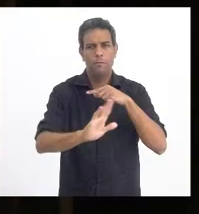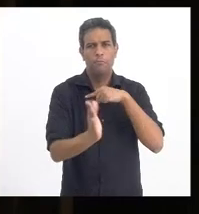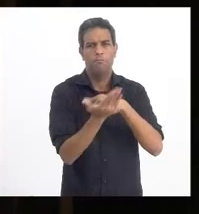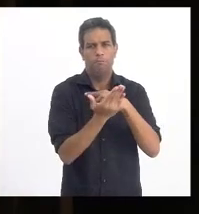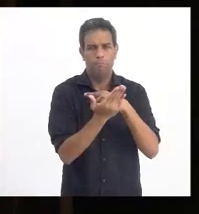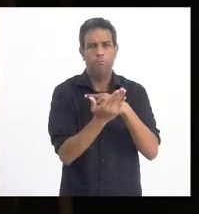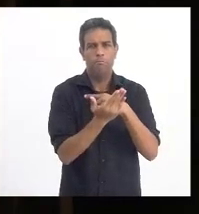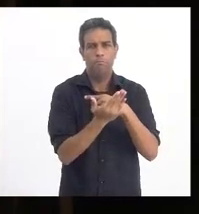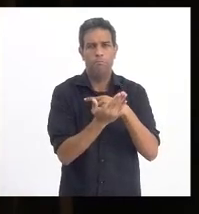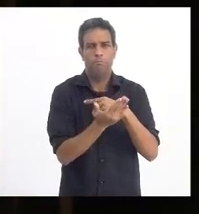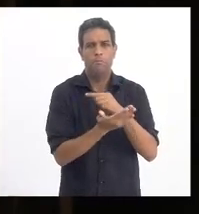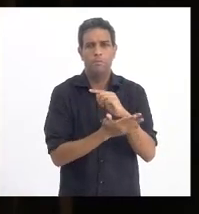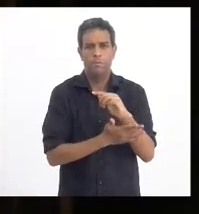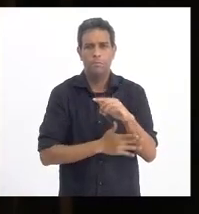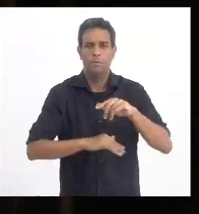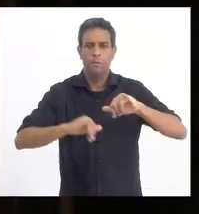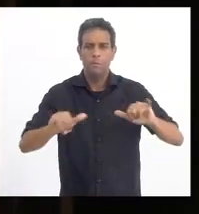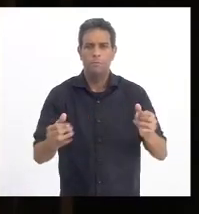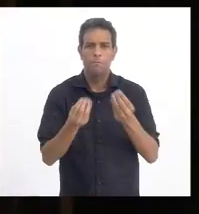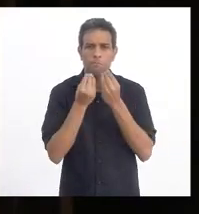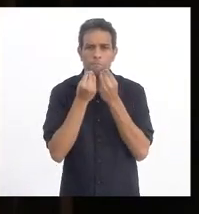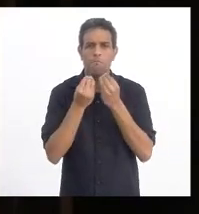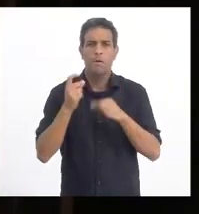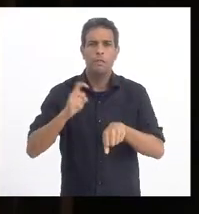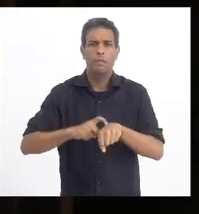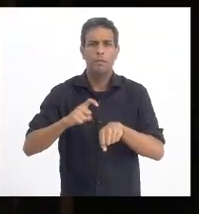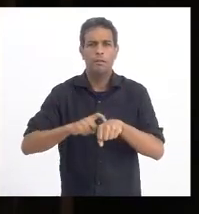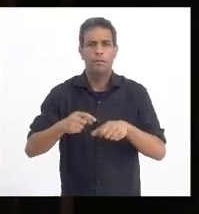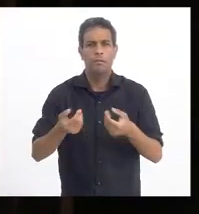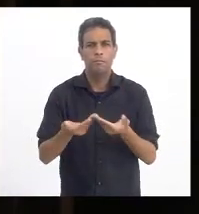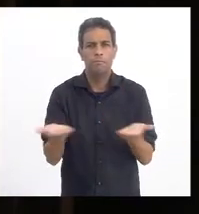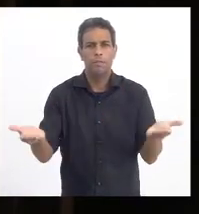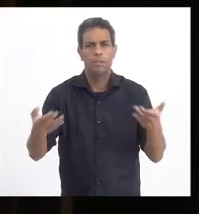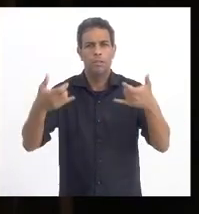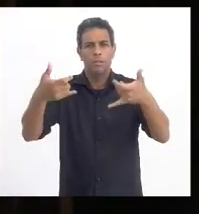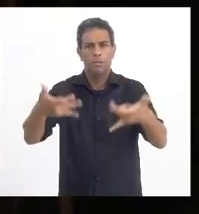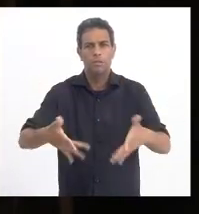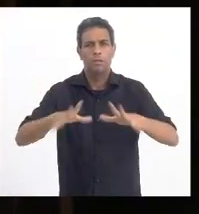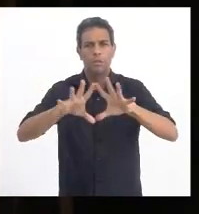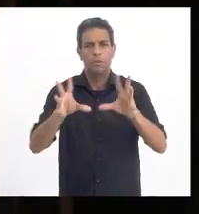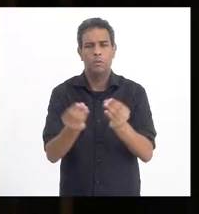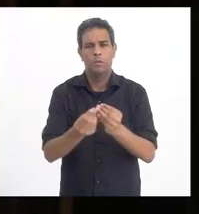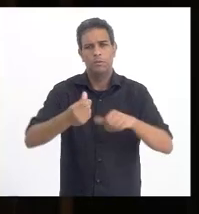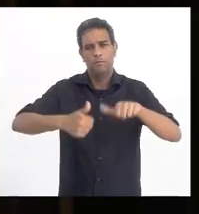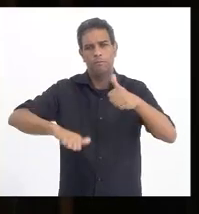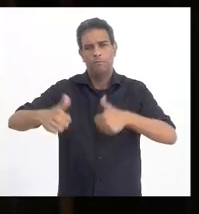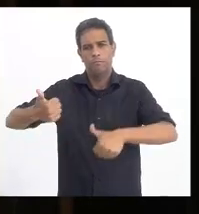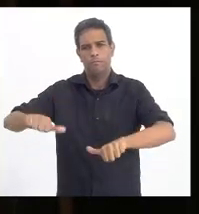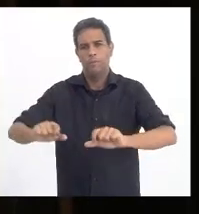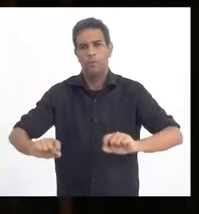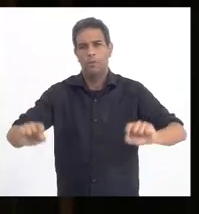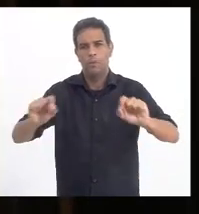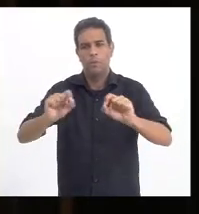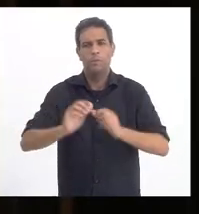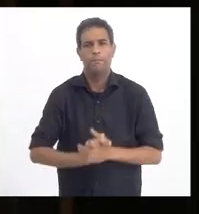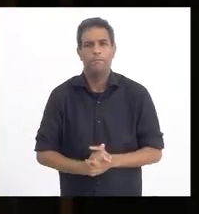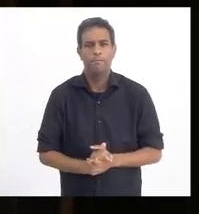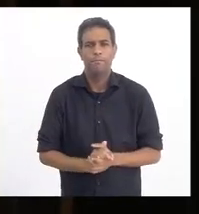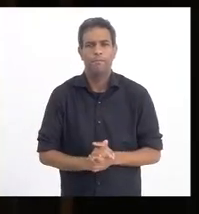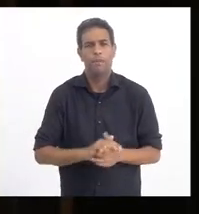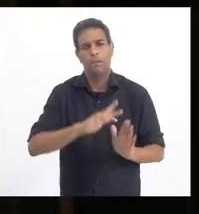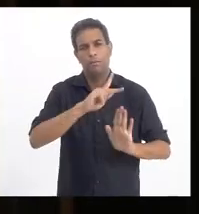podemos tivemos oportunidade de trazer aqui para casa para que fosse analisada esse